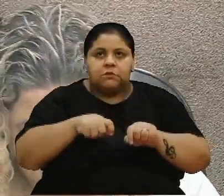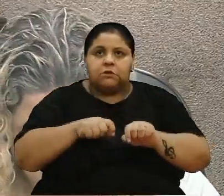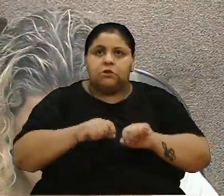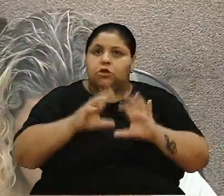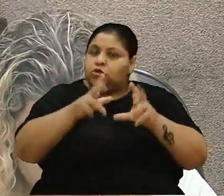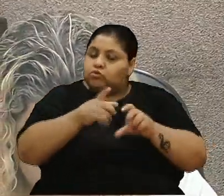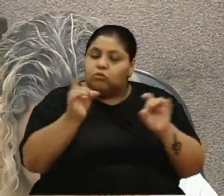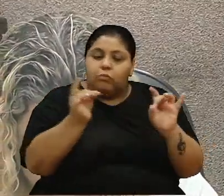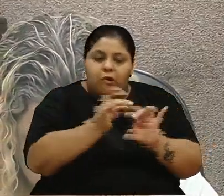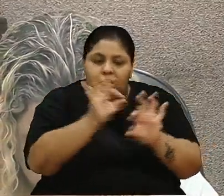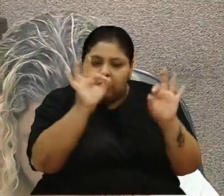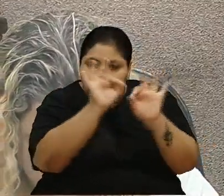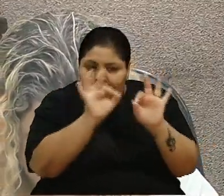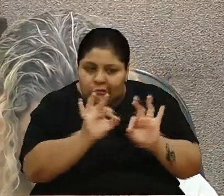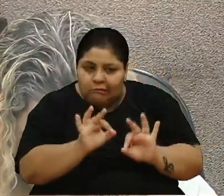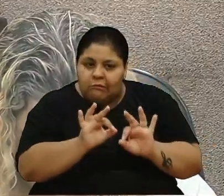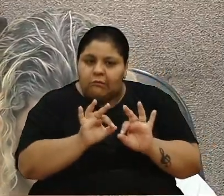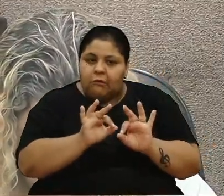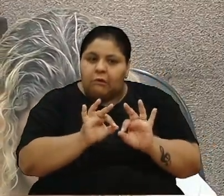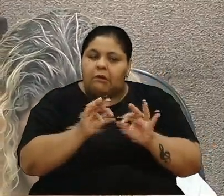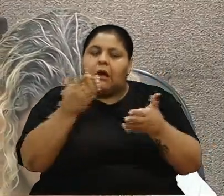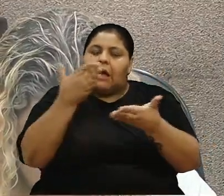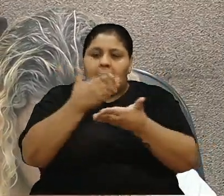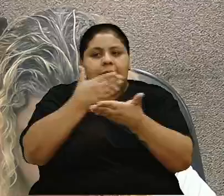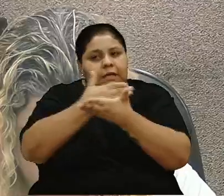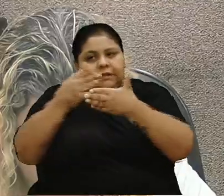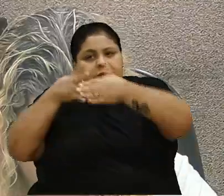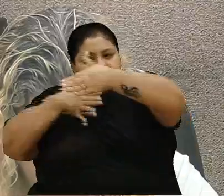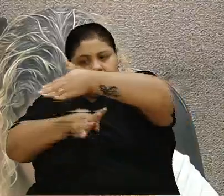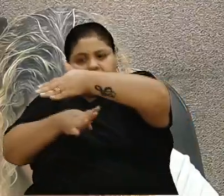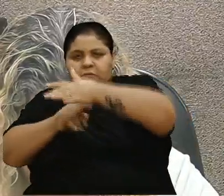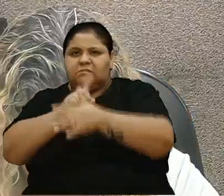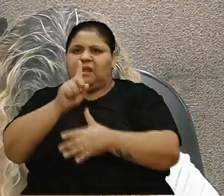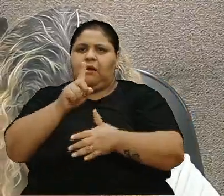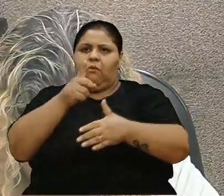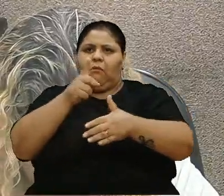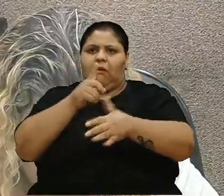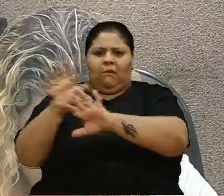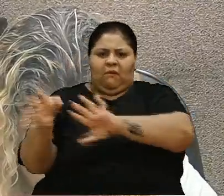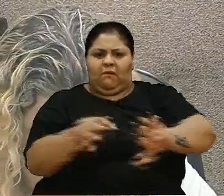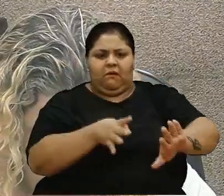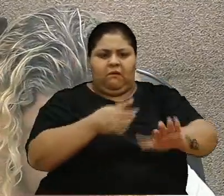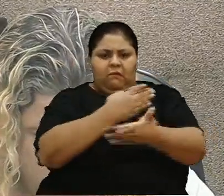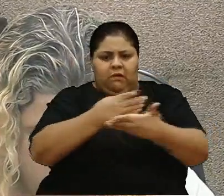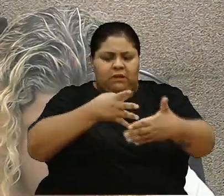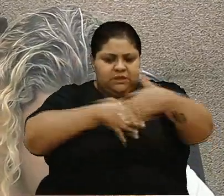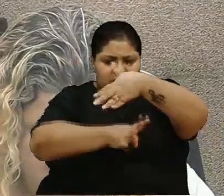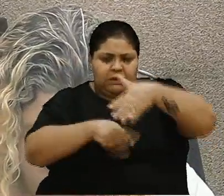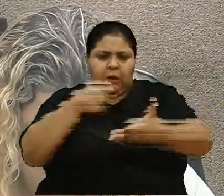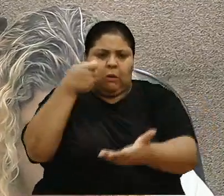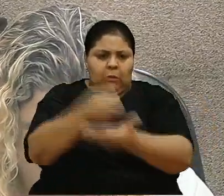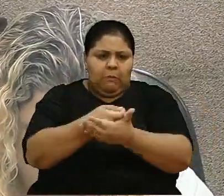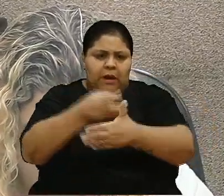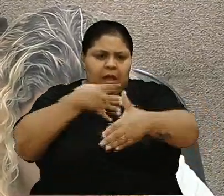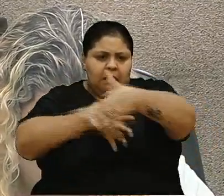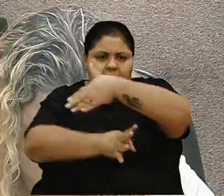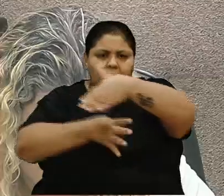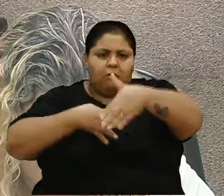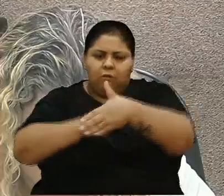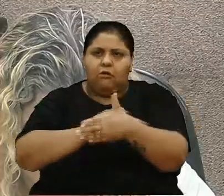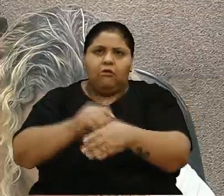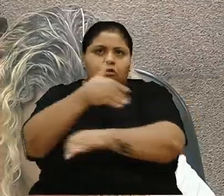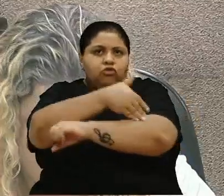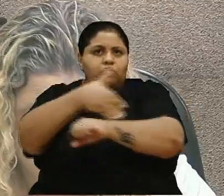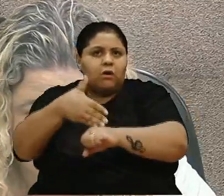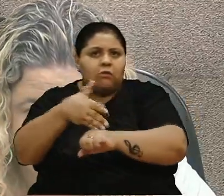estava prontinho, novinho, aí coloca as cancelas. Não, vamos colocar as cancelas, vamos cobrar o pedágio de um asfalto que não foi nós